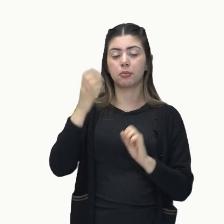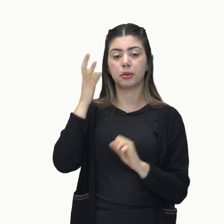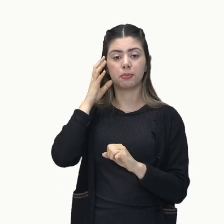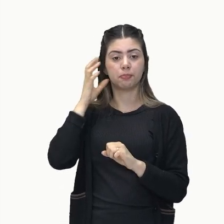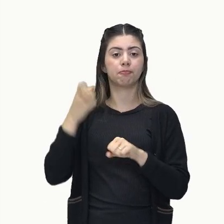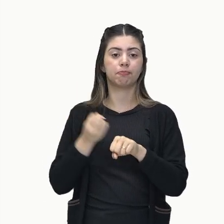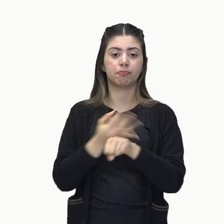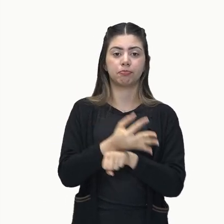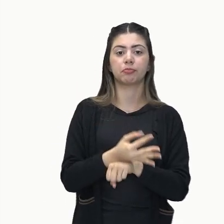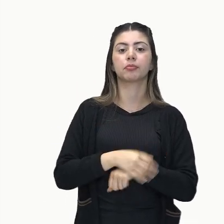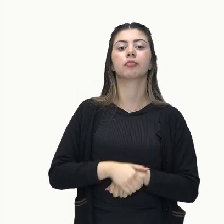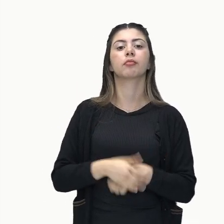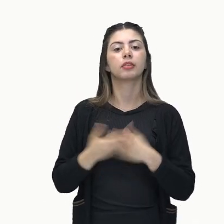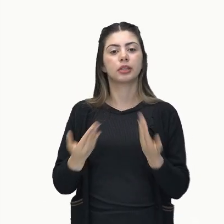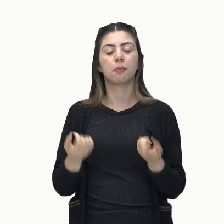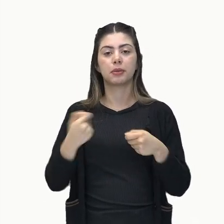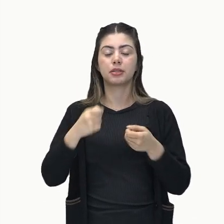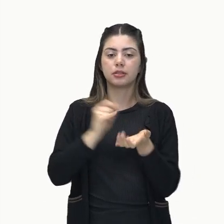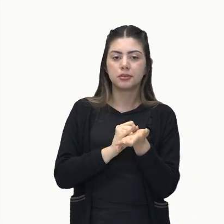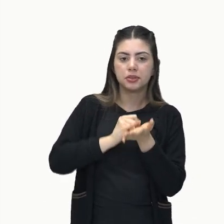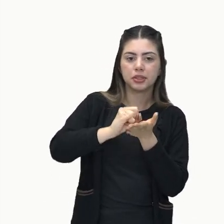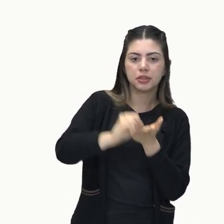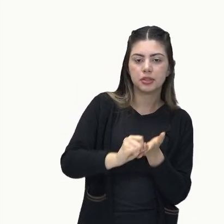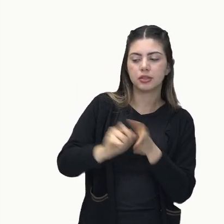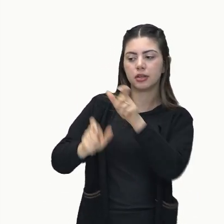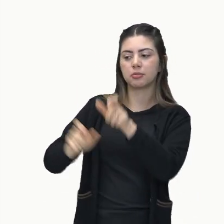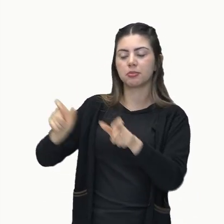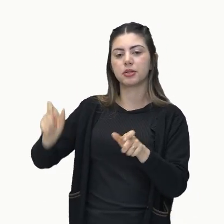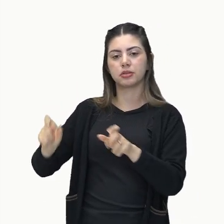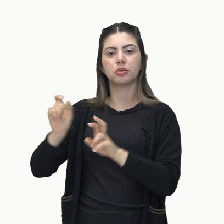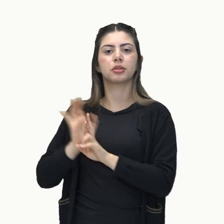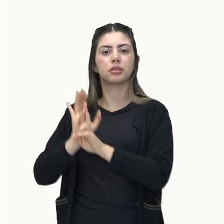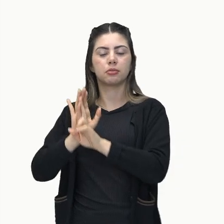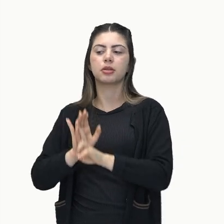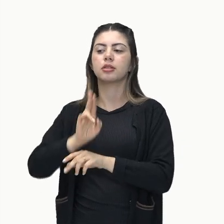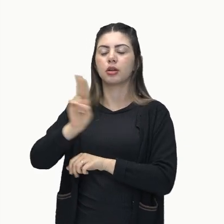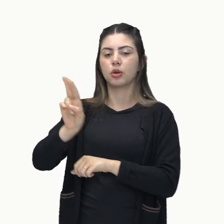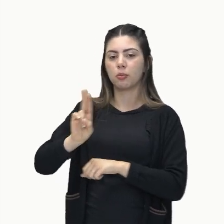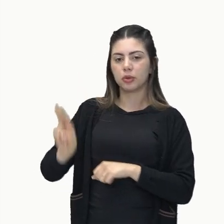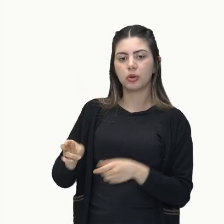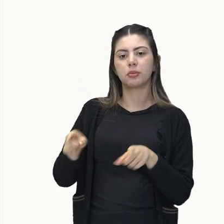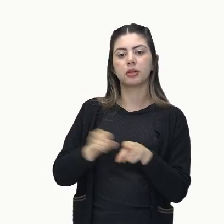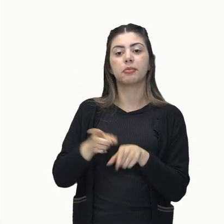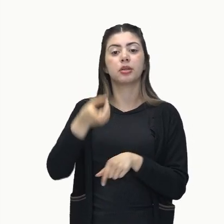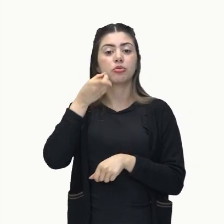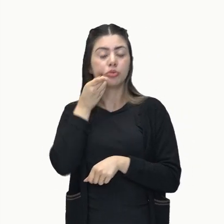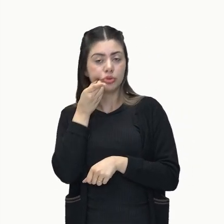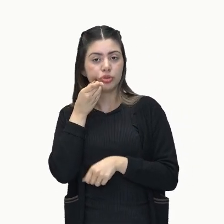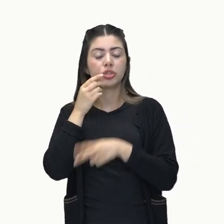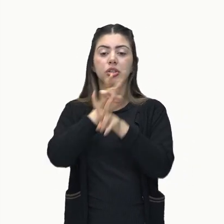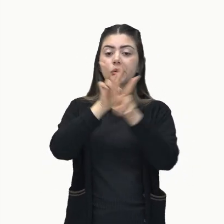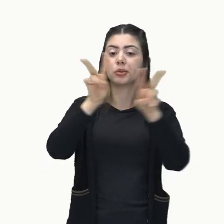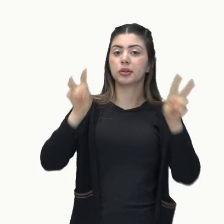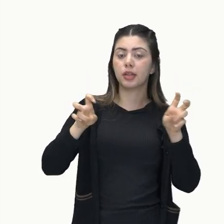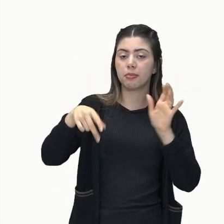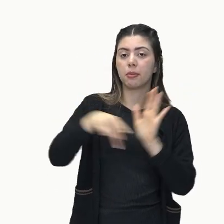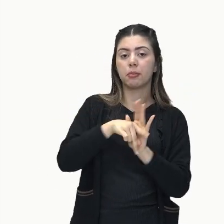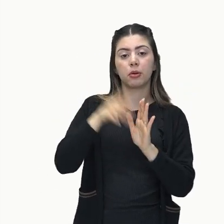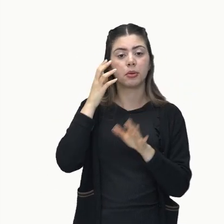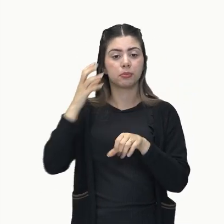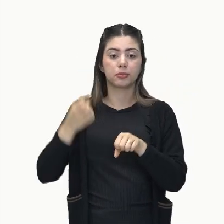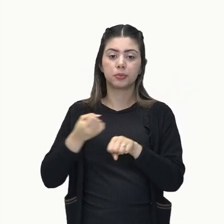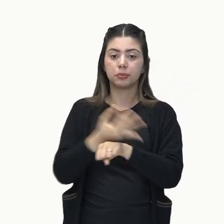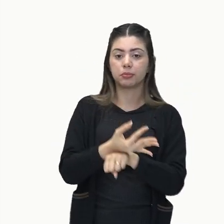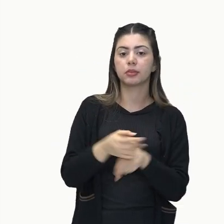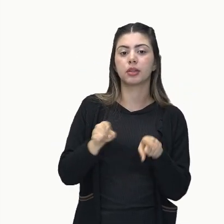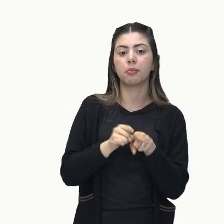de início, a apresentação dos locutores, a data de publicação e o tema do podcast, tem ali uma rápida introdução para prender o